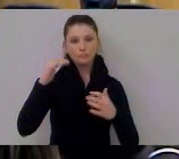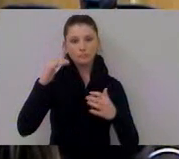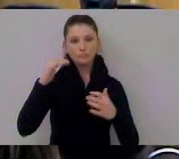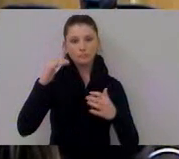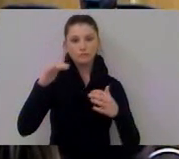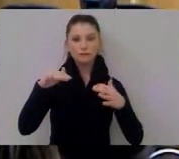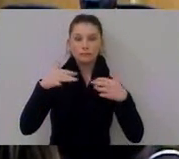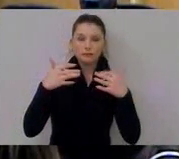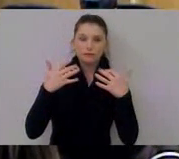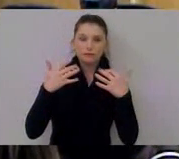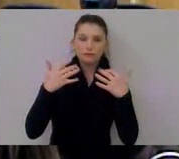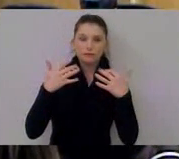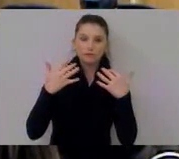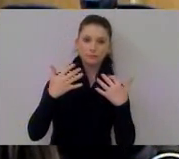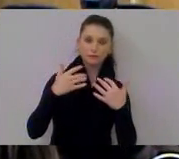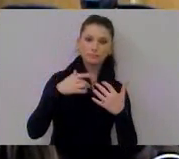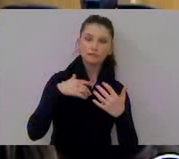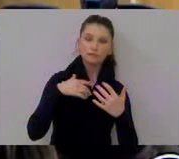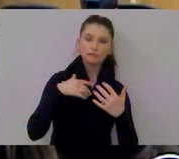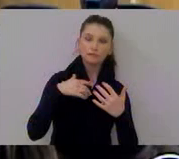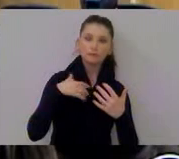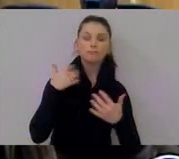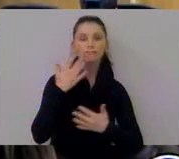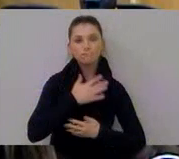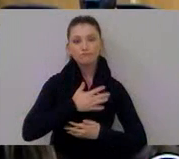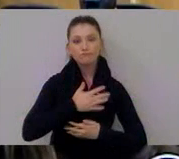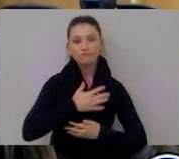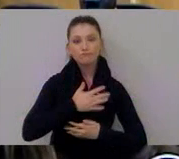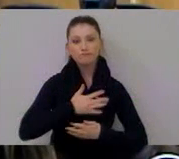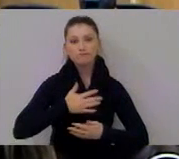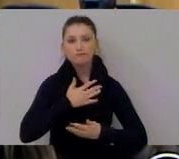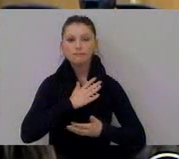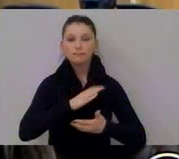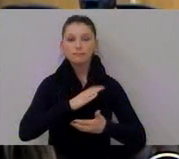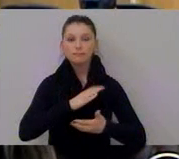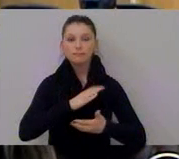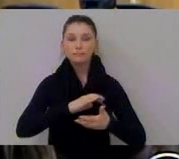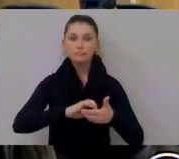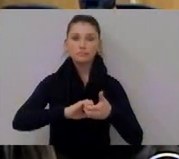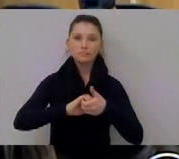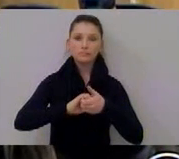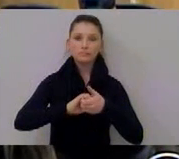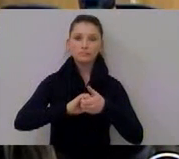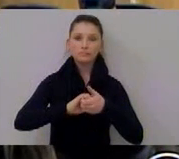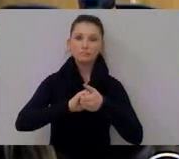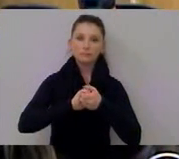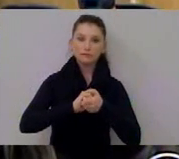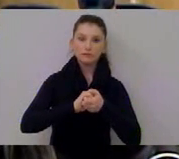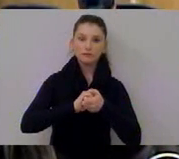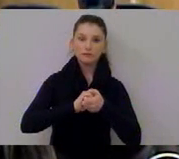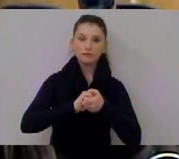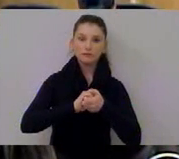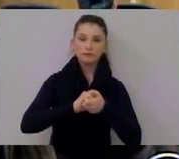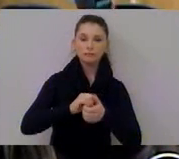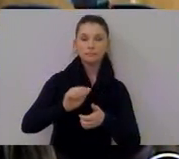gostaria de cumprimentar aqui a Andréia Zomer,